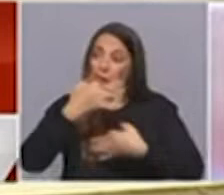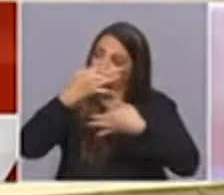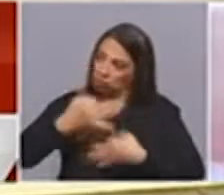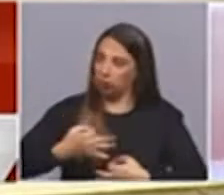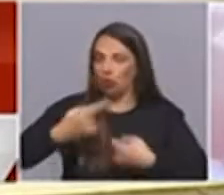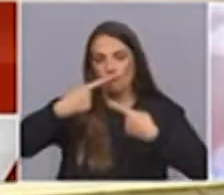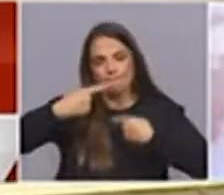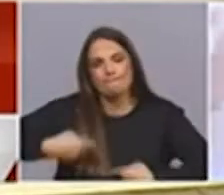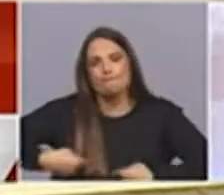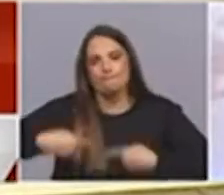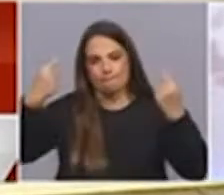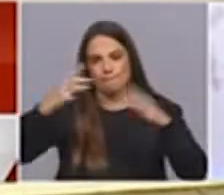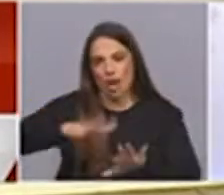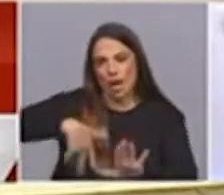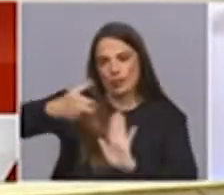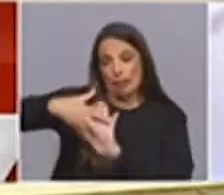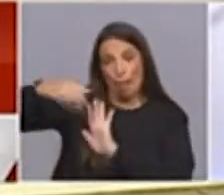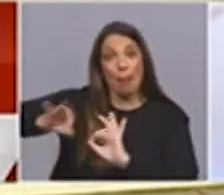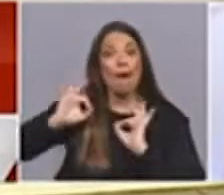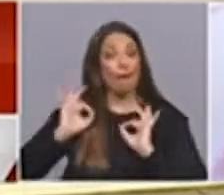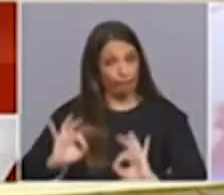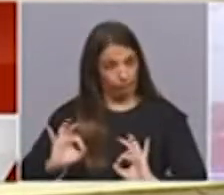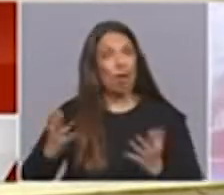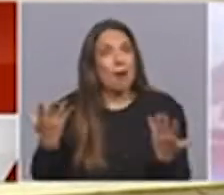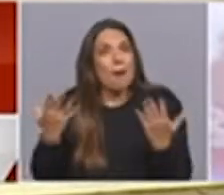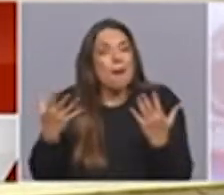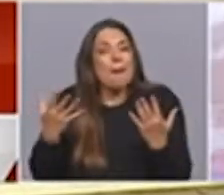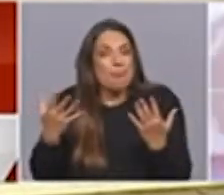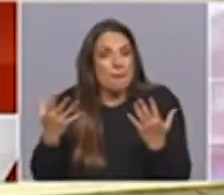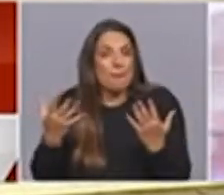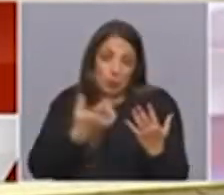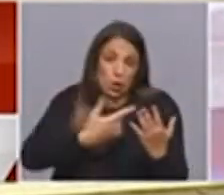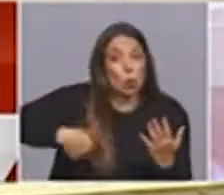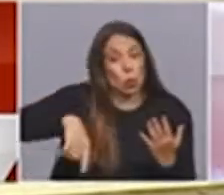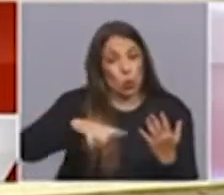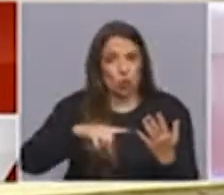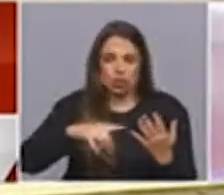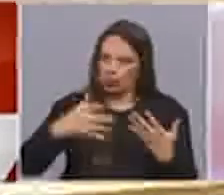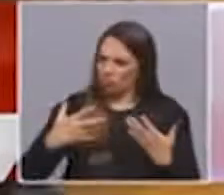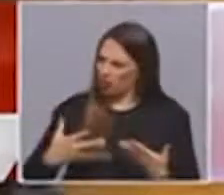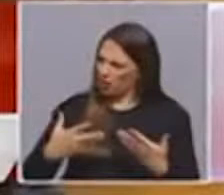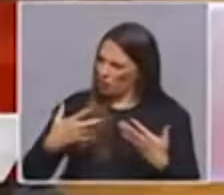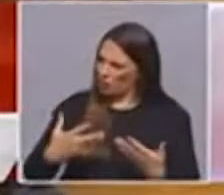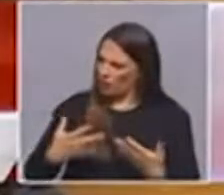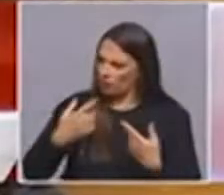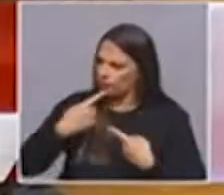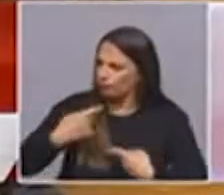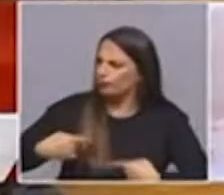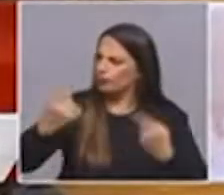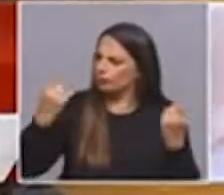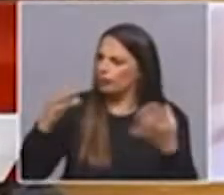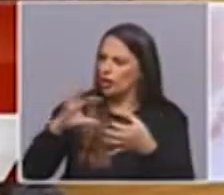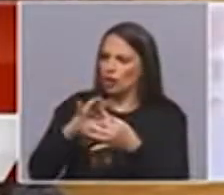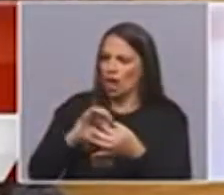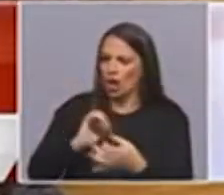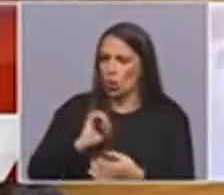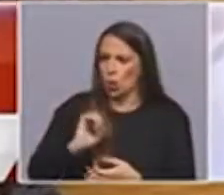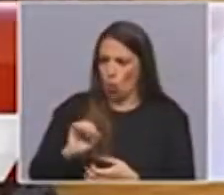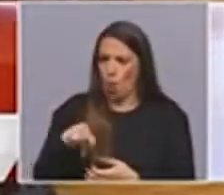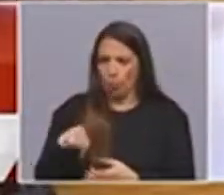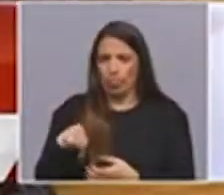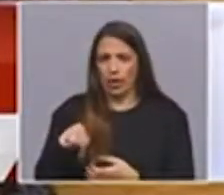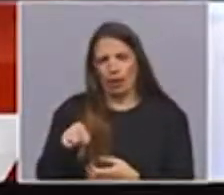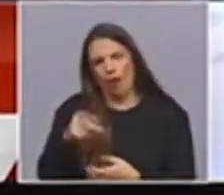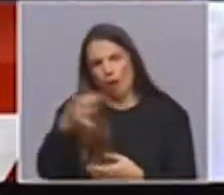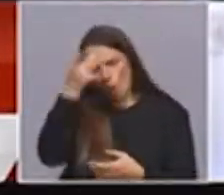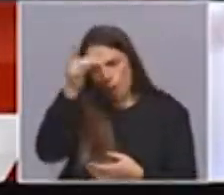anunciada a dissolução da Assembleia da República, que nós nos vamos pronunciar sobre a reapreciação deste veto. Até Marcelo Rebelo